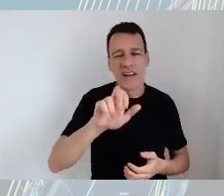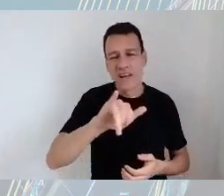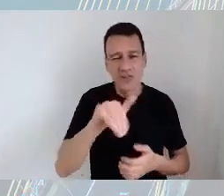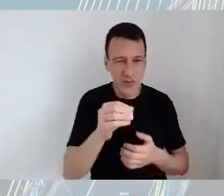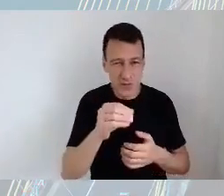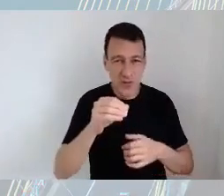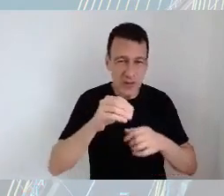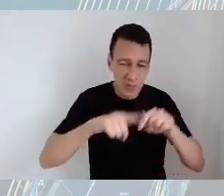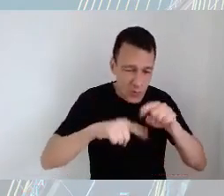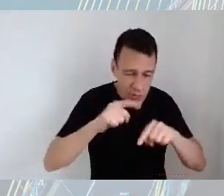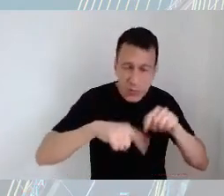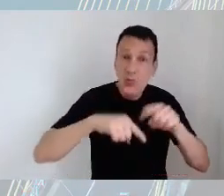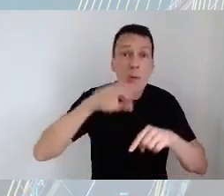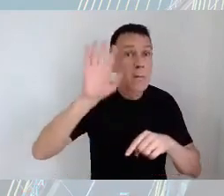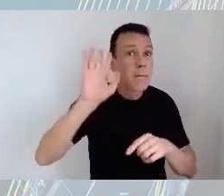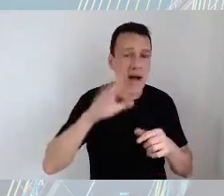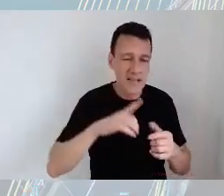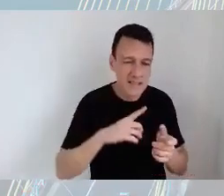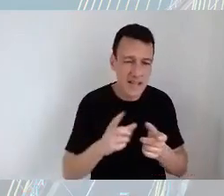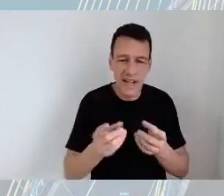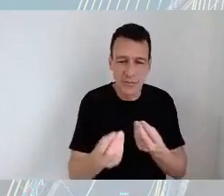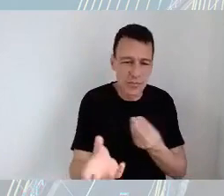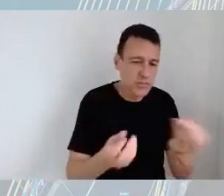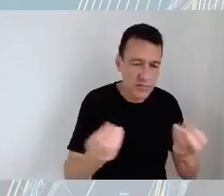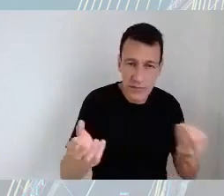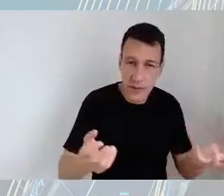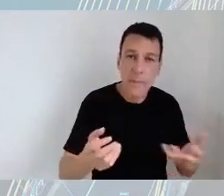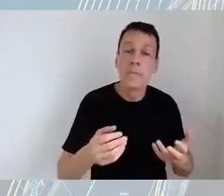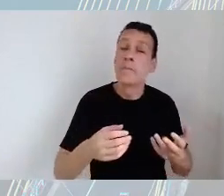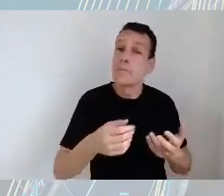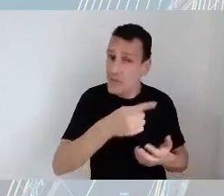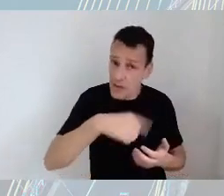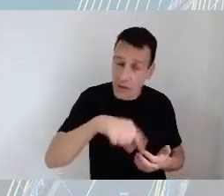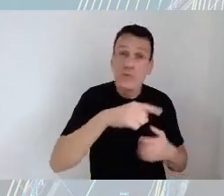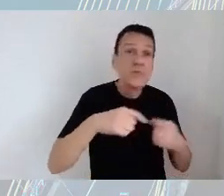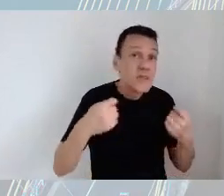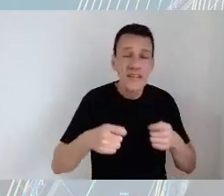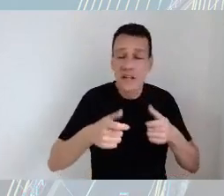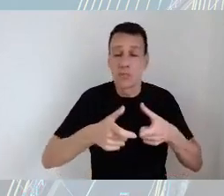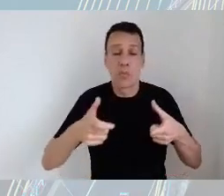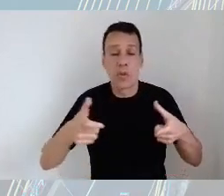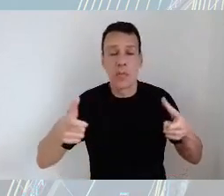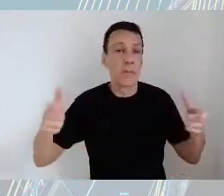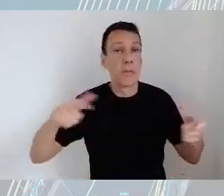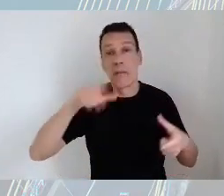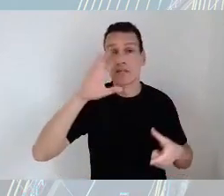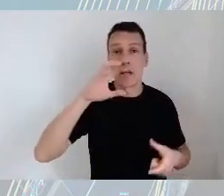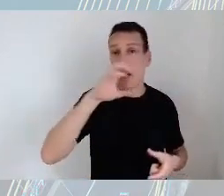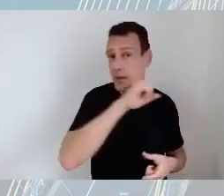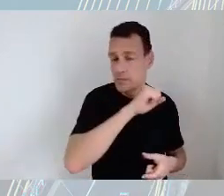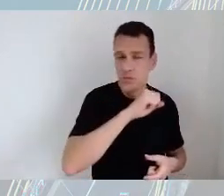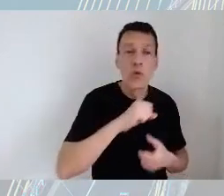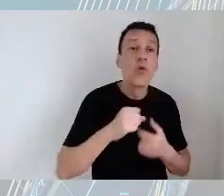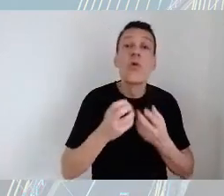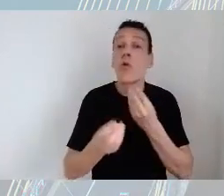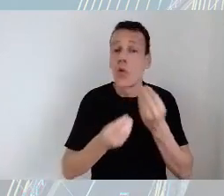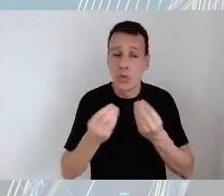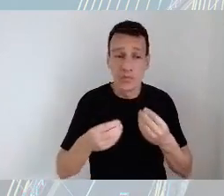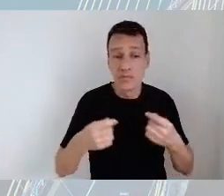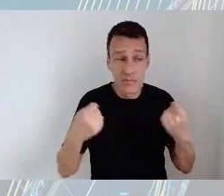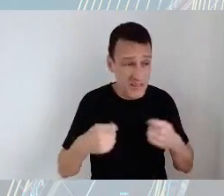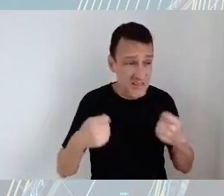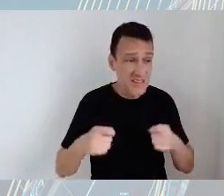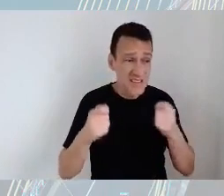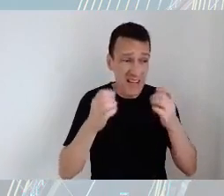essa operação mais eficiente em escala, né? E como a gente faz isso no varejo? A gente tem que utilizar muito dado, e o dado tem que ser central